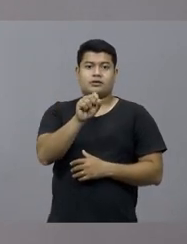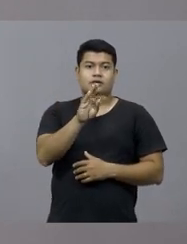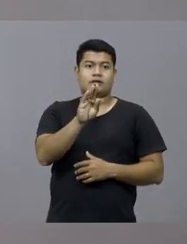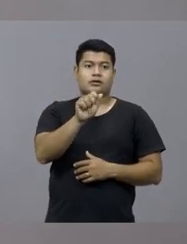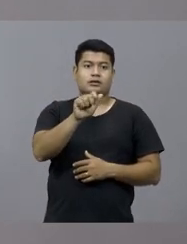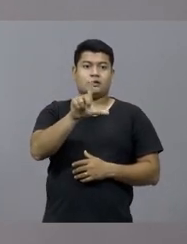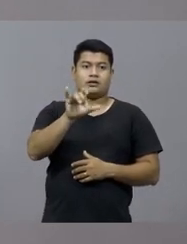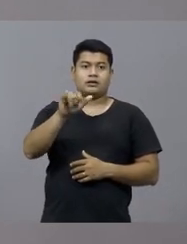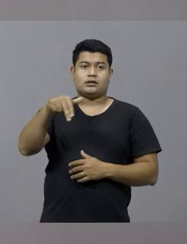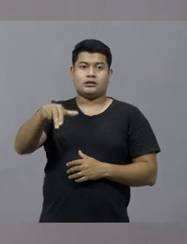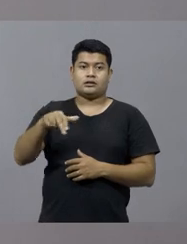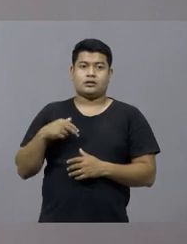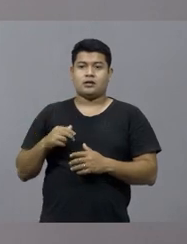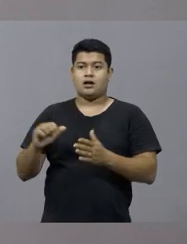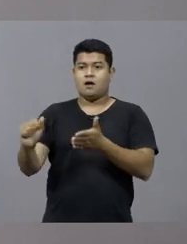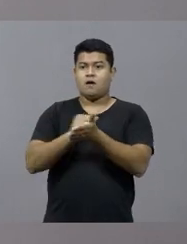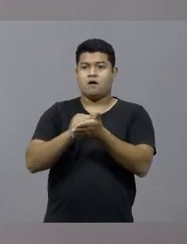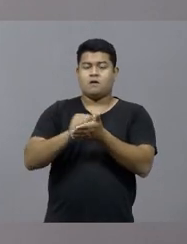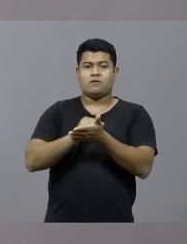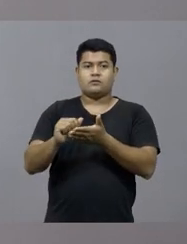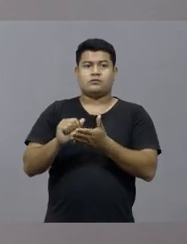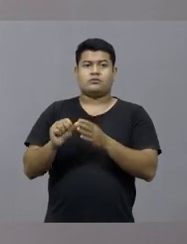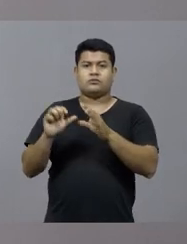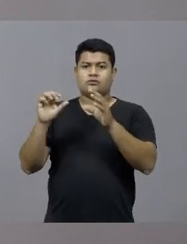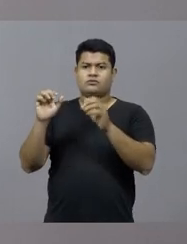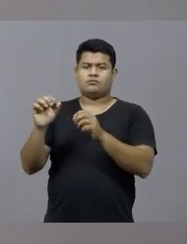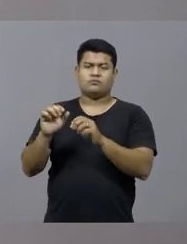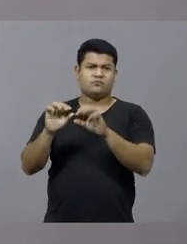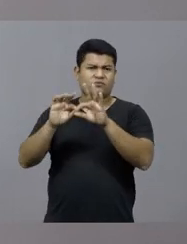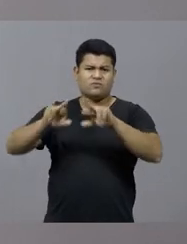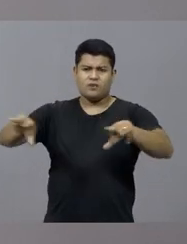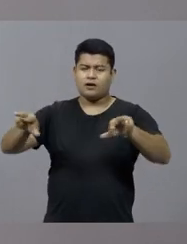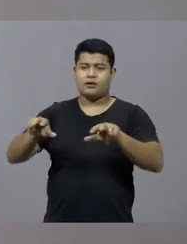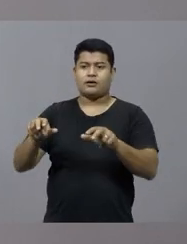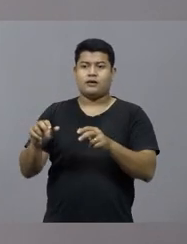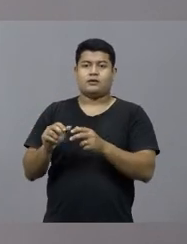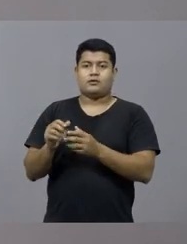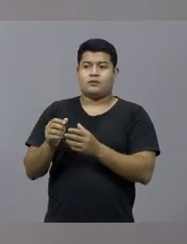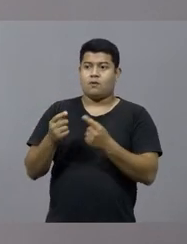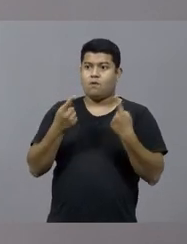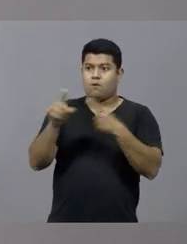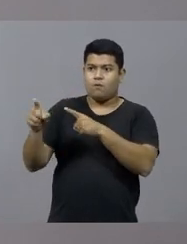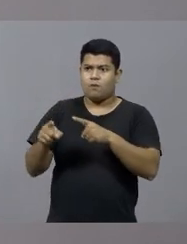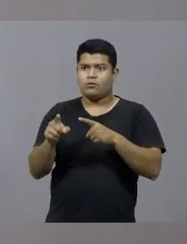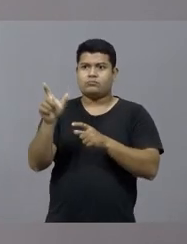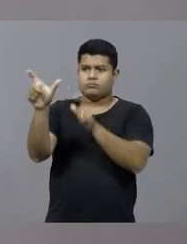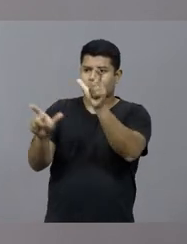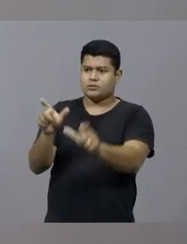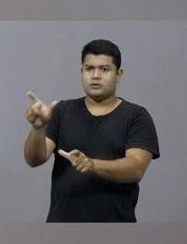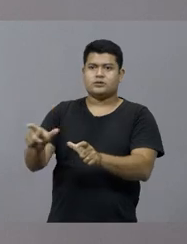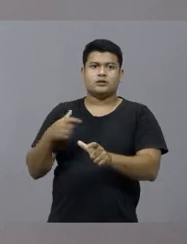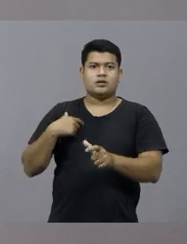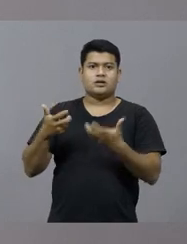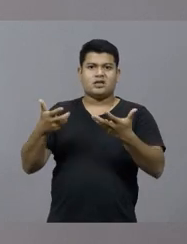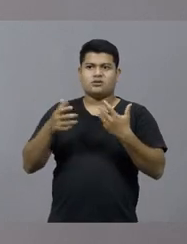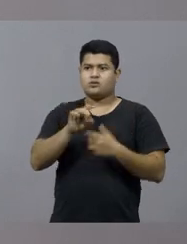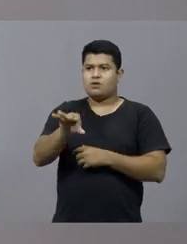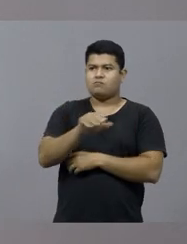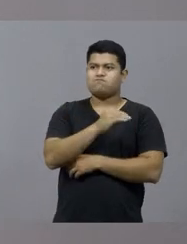foto oficial e ter apagado um dos seus inimigos as fotos. Eles faziam muito isso. Eles não queriam só executar uma pessoa, matar uma pessoa,